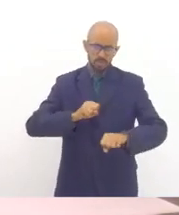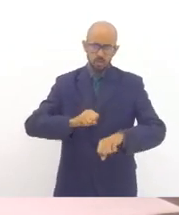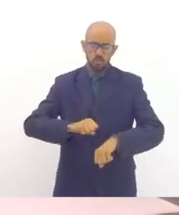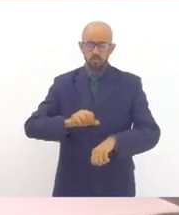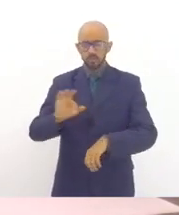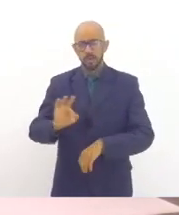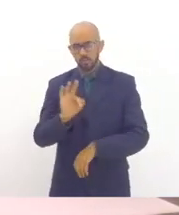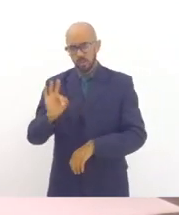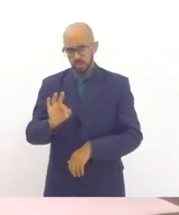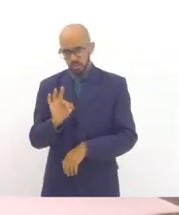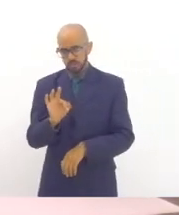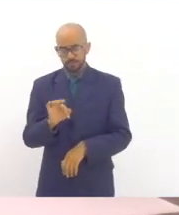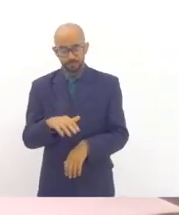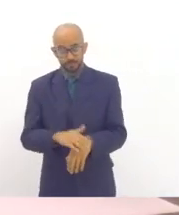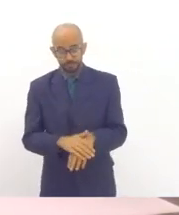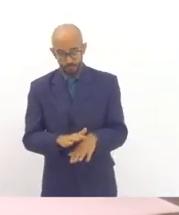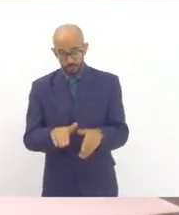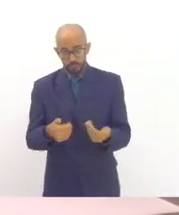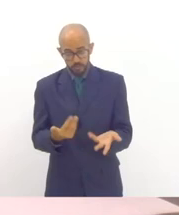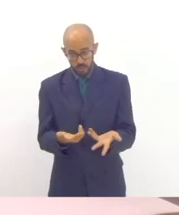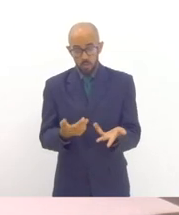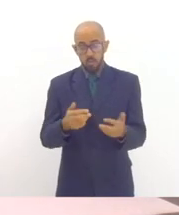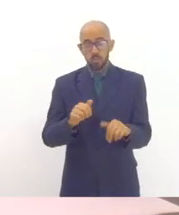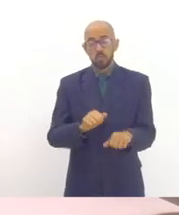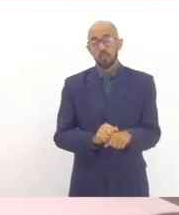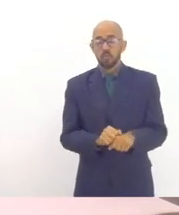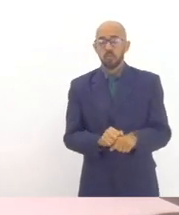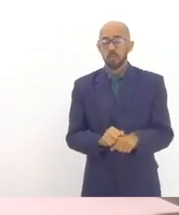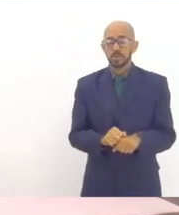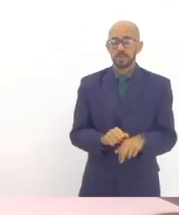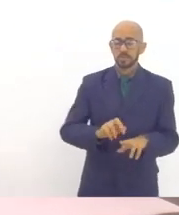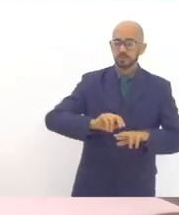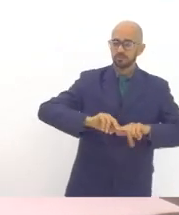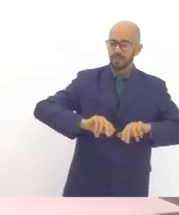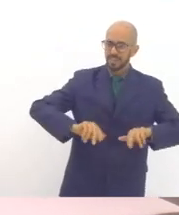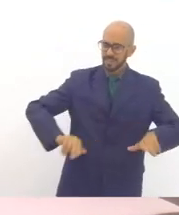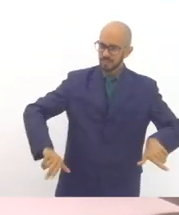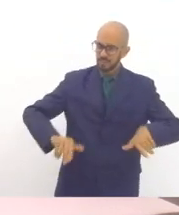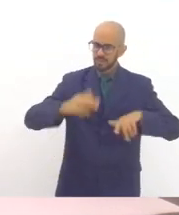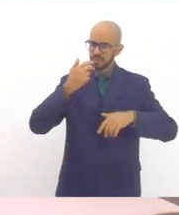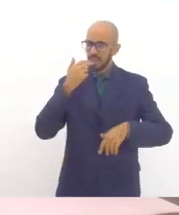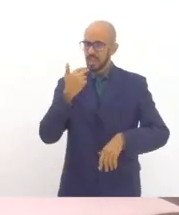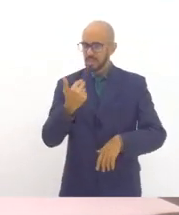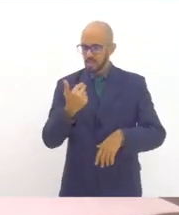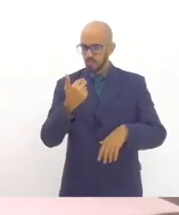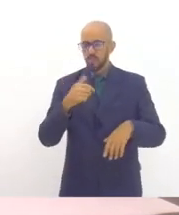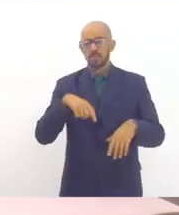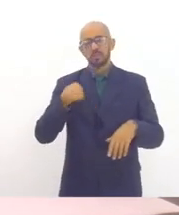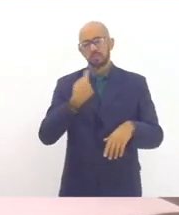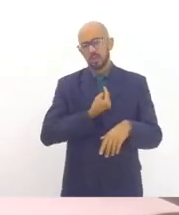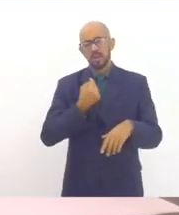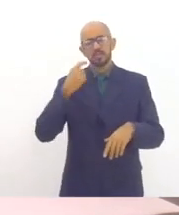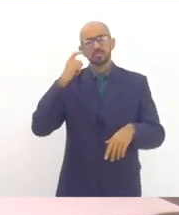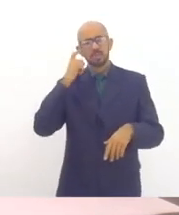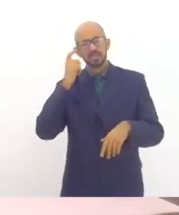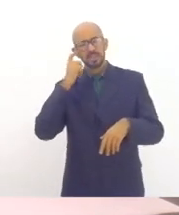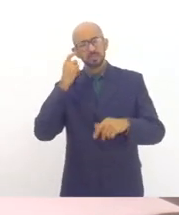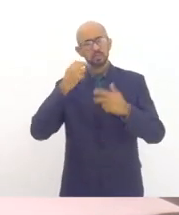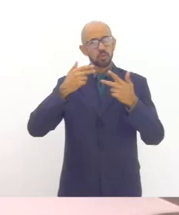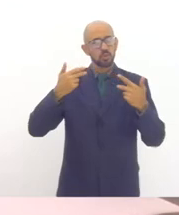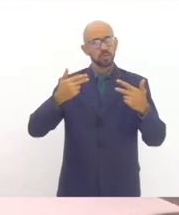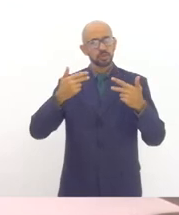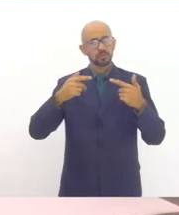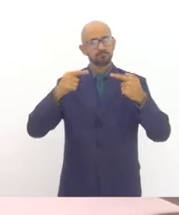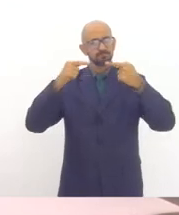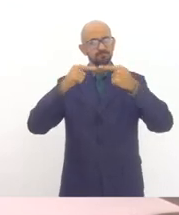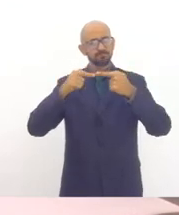para além dessas diferenças de natureza linguística, né, nos foi possível pensar pontos em comum, né,